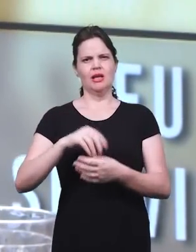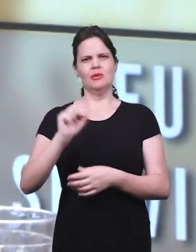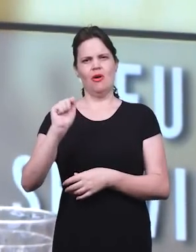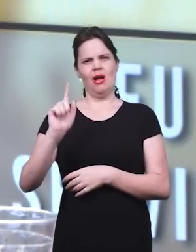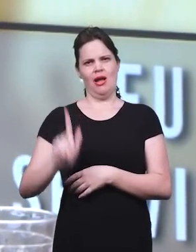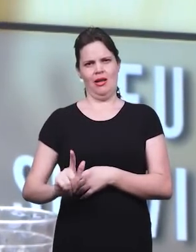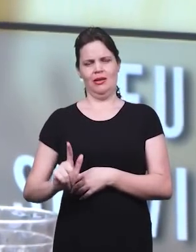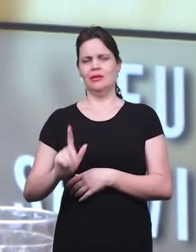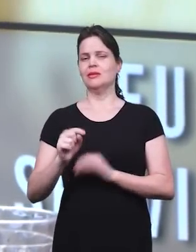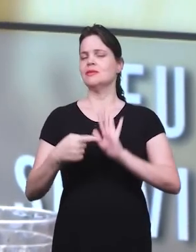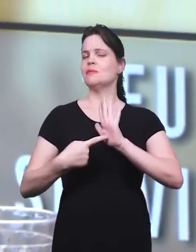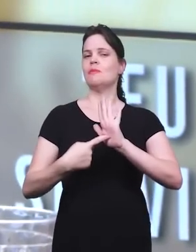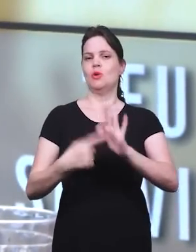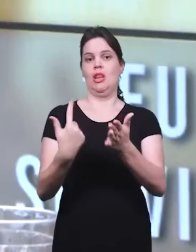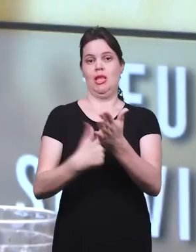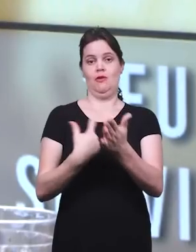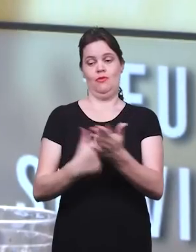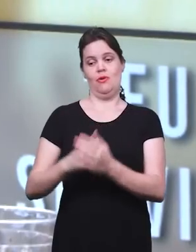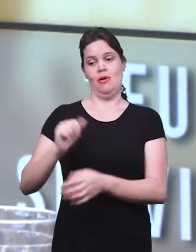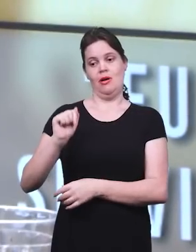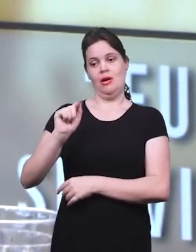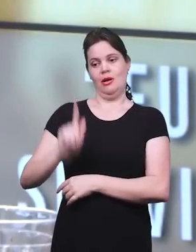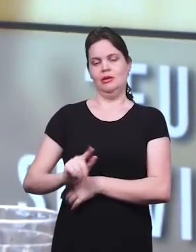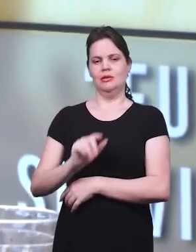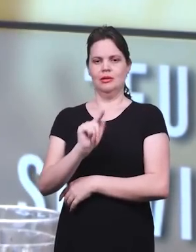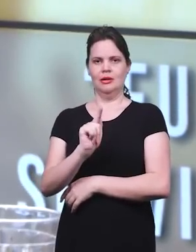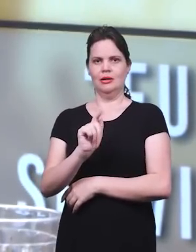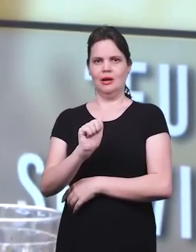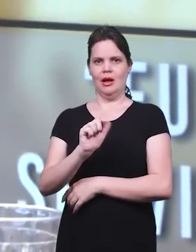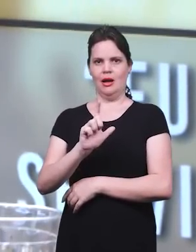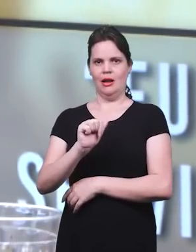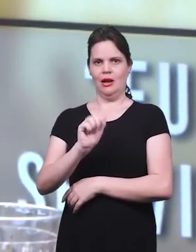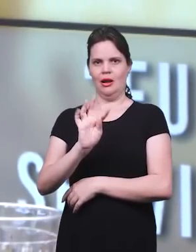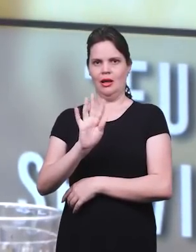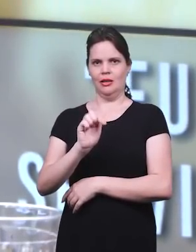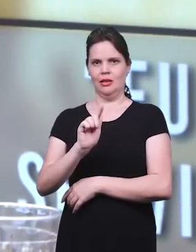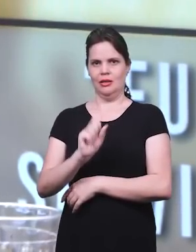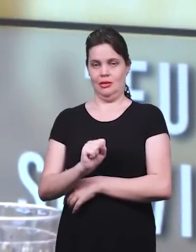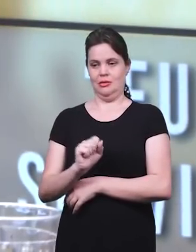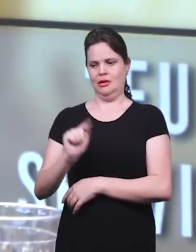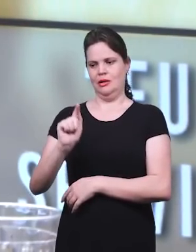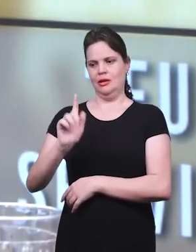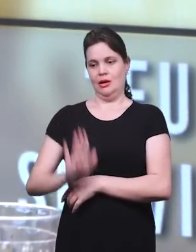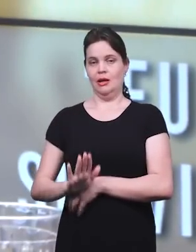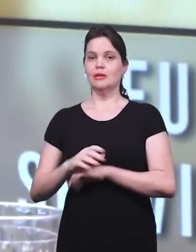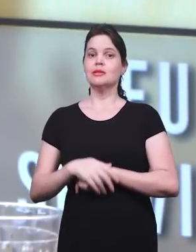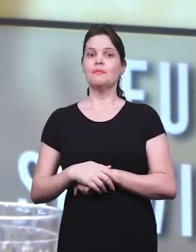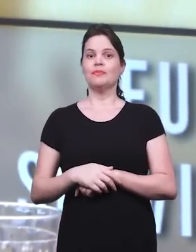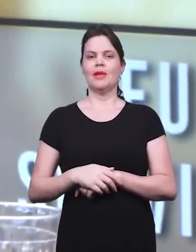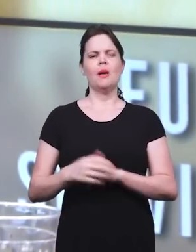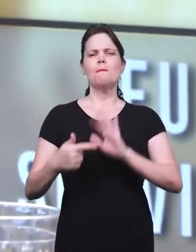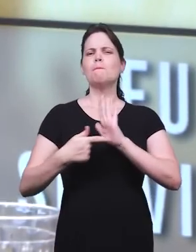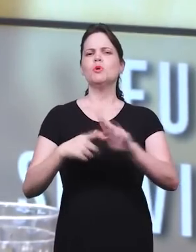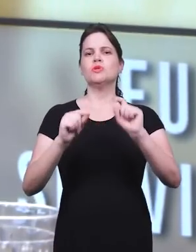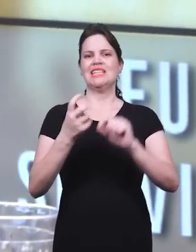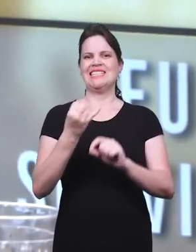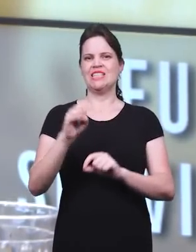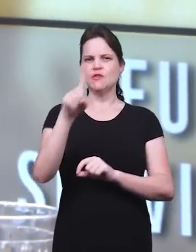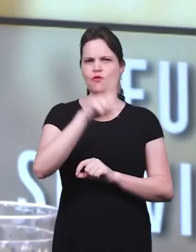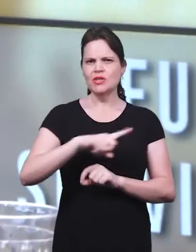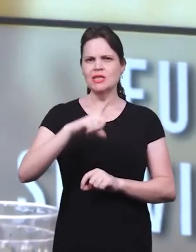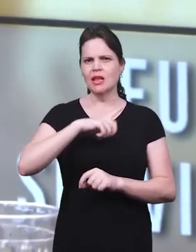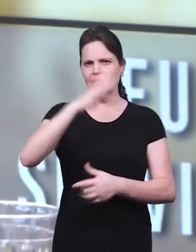aos Gálatas, a palavra do Senhor diz que todos os que são da fé são filhos de